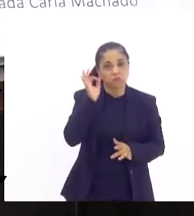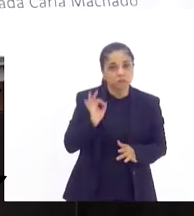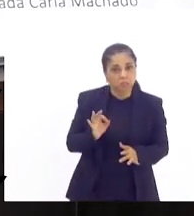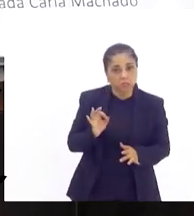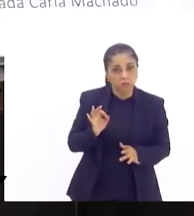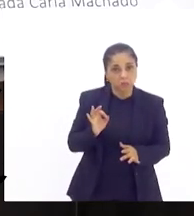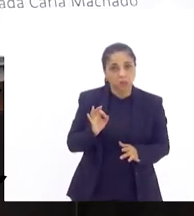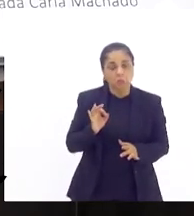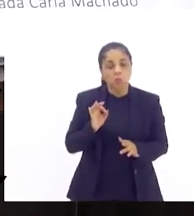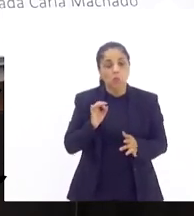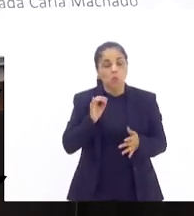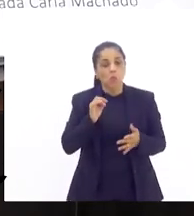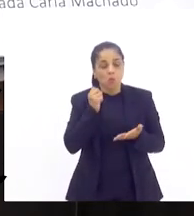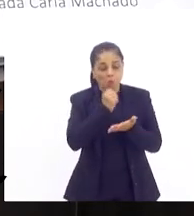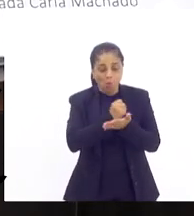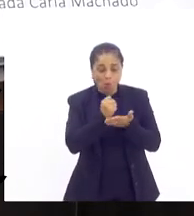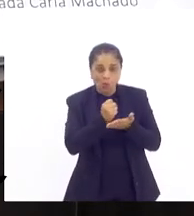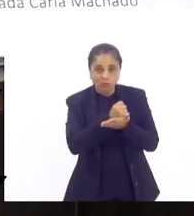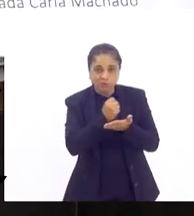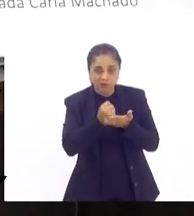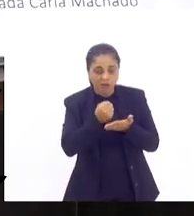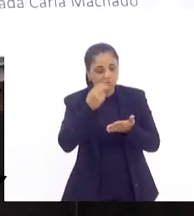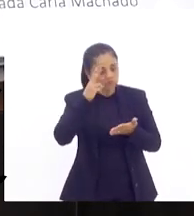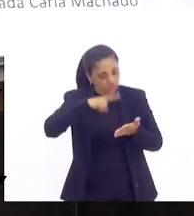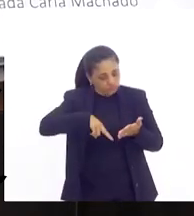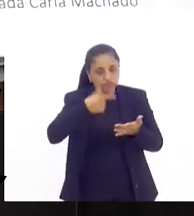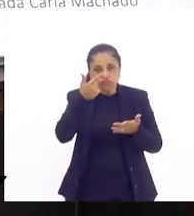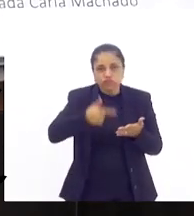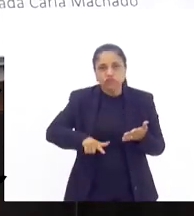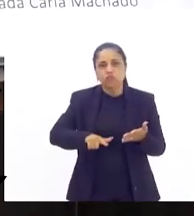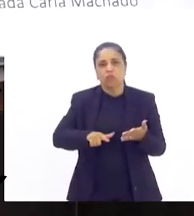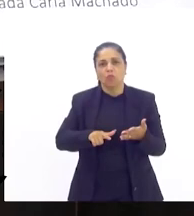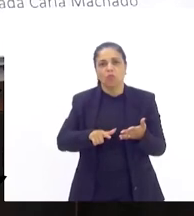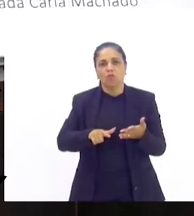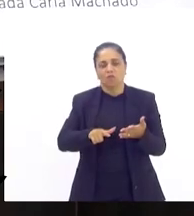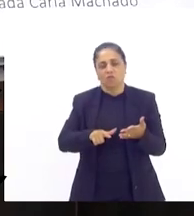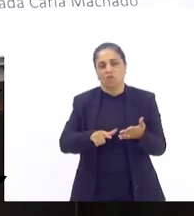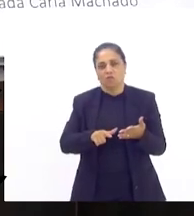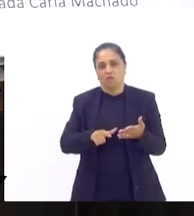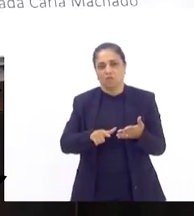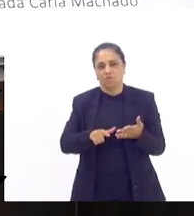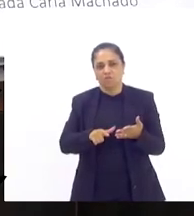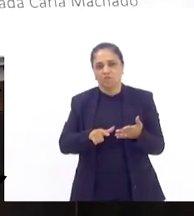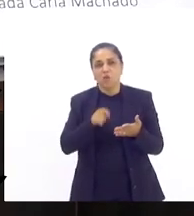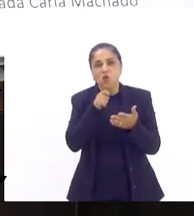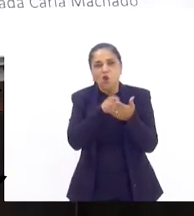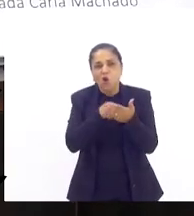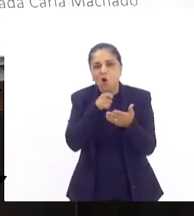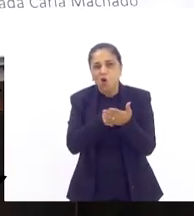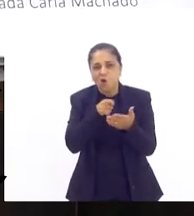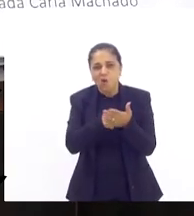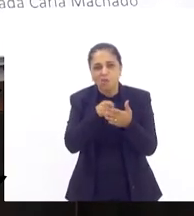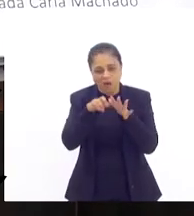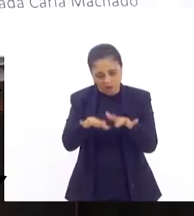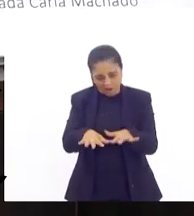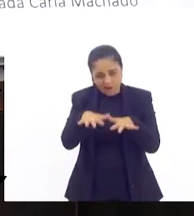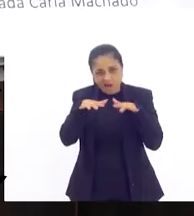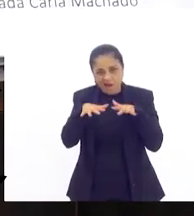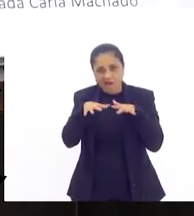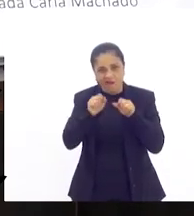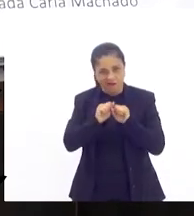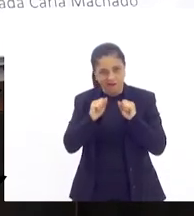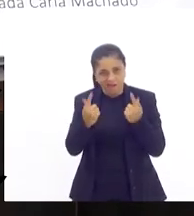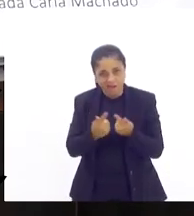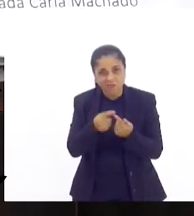esses contratos de concessão que está ali dentro e cobrarmos nesta casa para